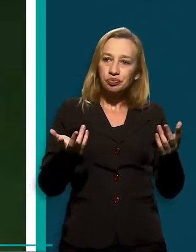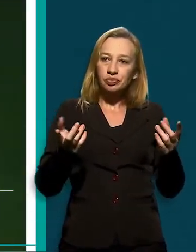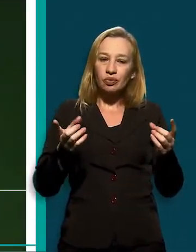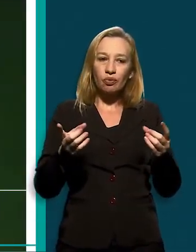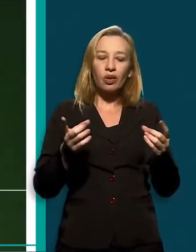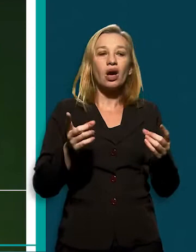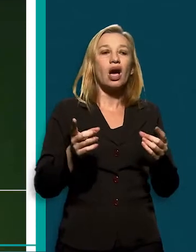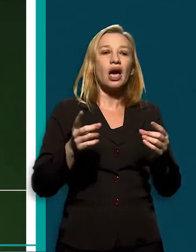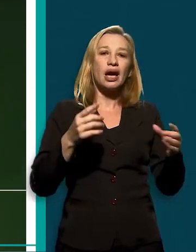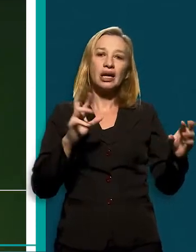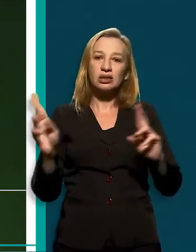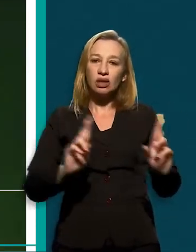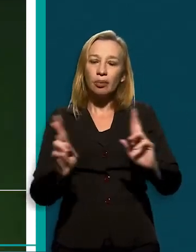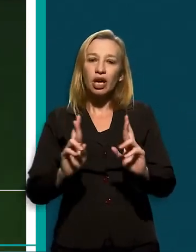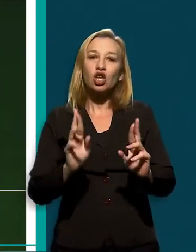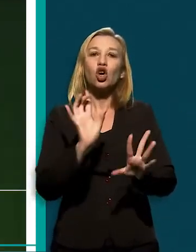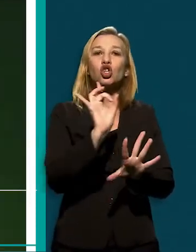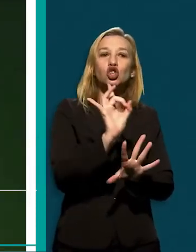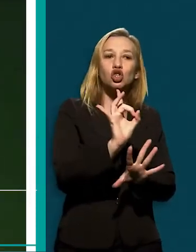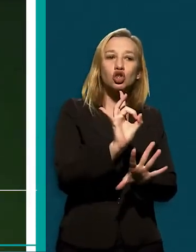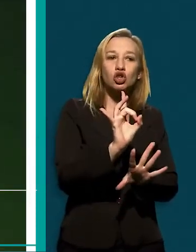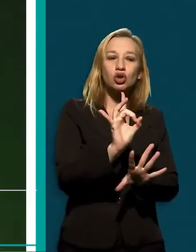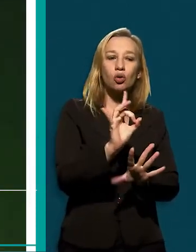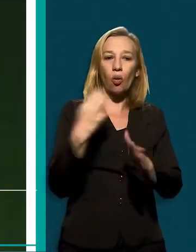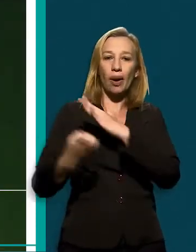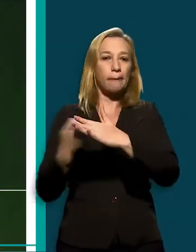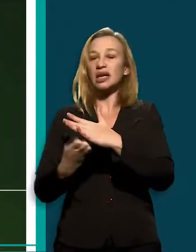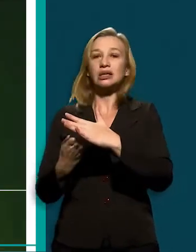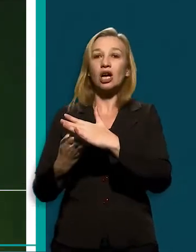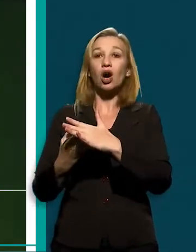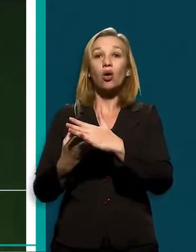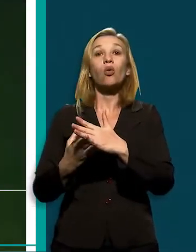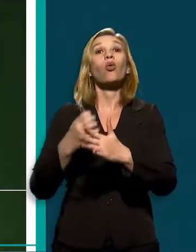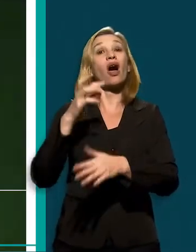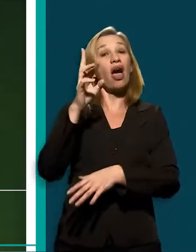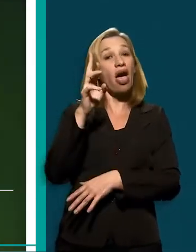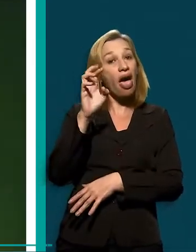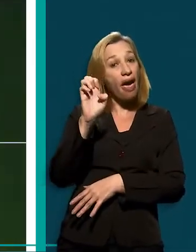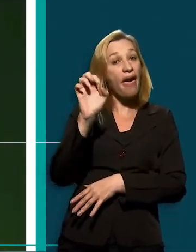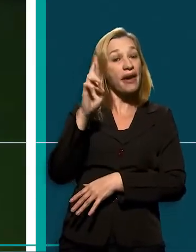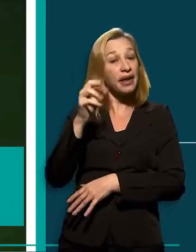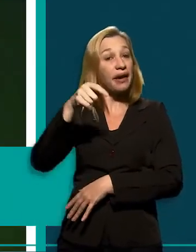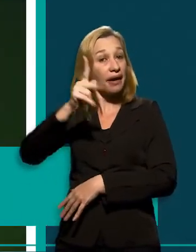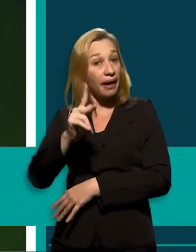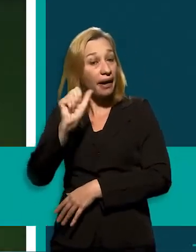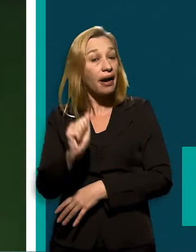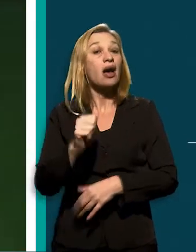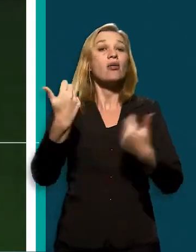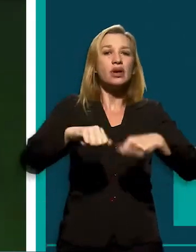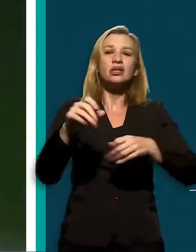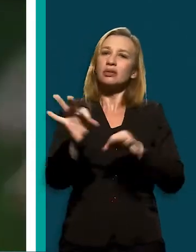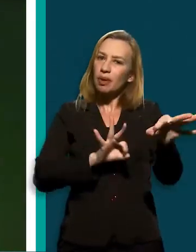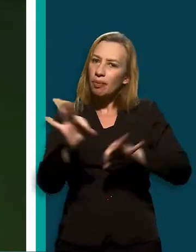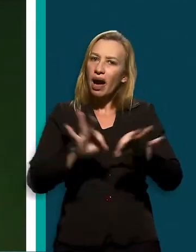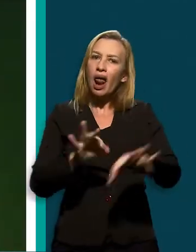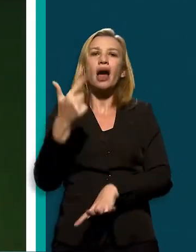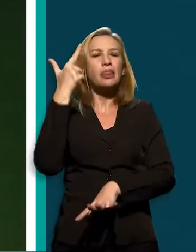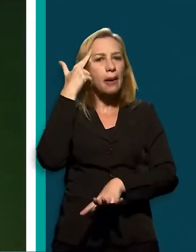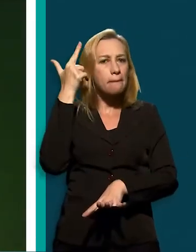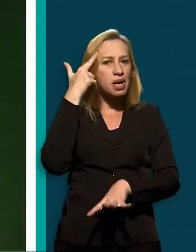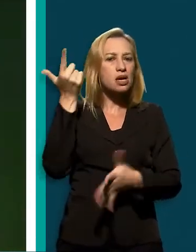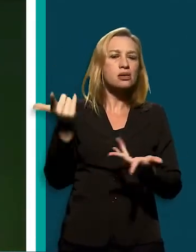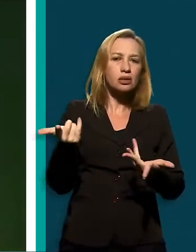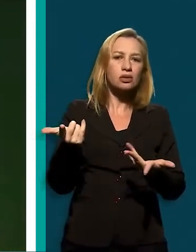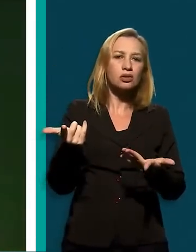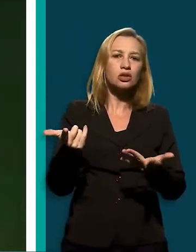vão ter relacionamento com a Érica. Então, a Érica precisa se preparar emocionalmente, a Érica precisa se preparar tecnologicamente